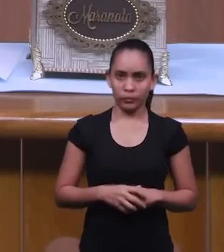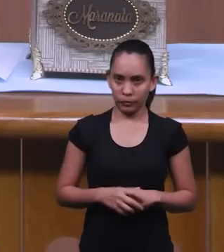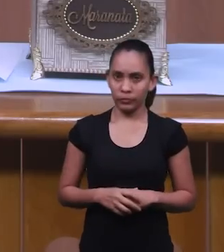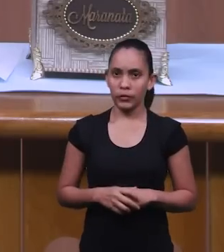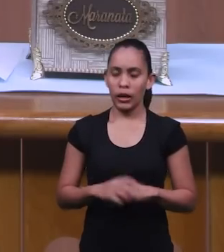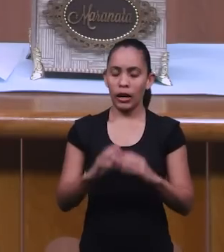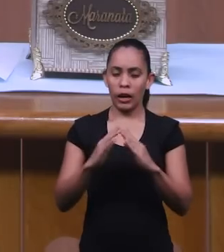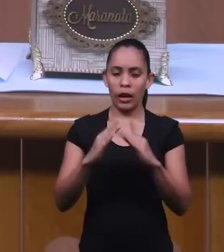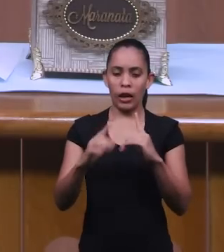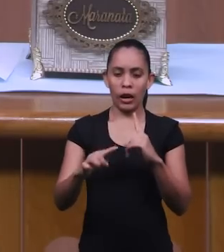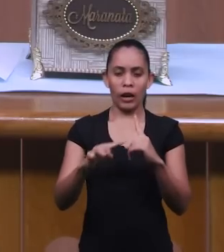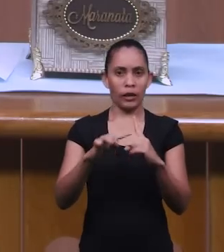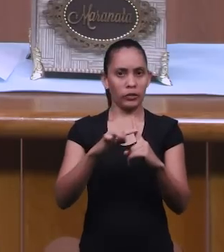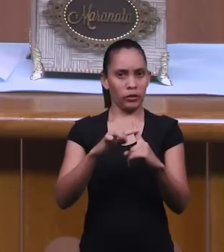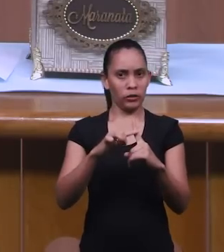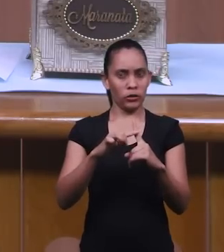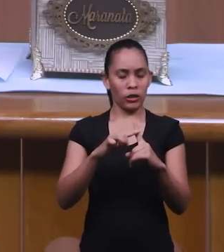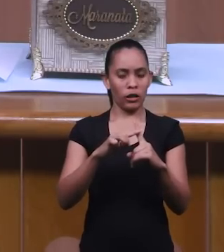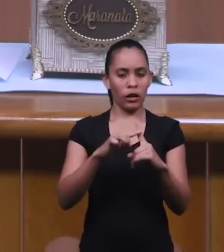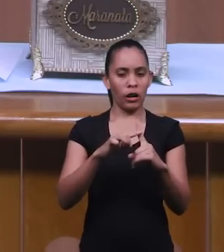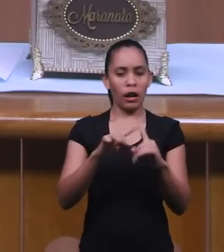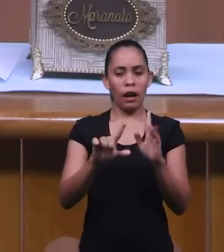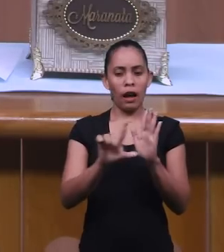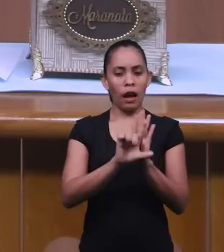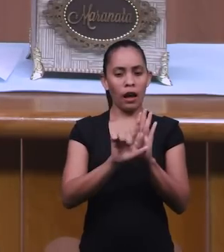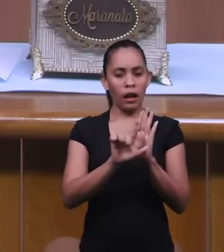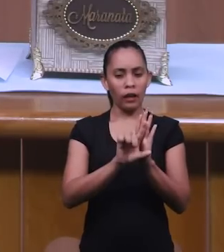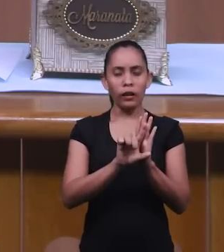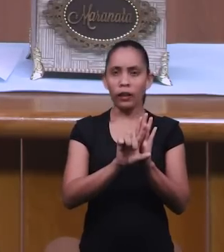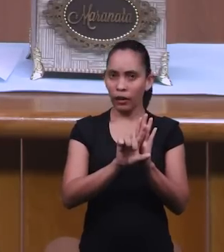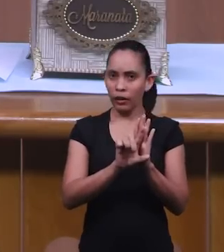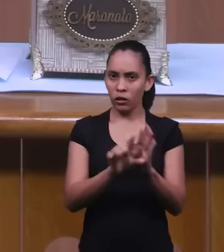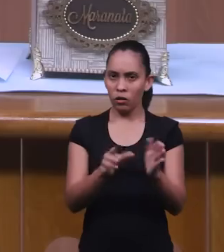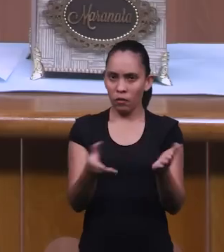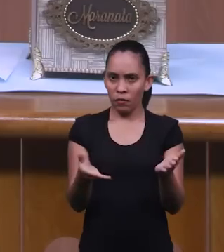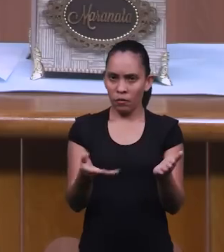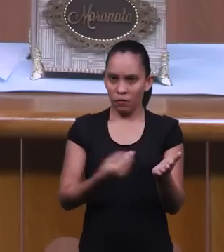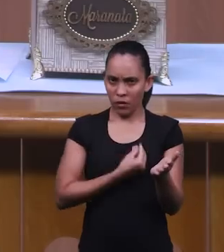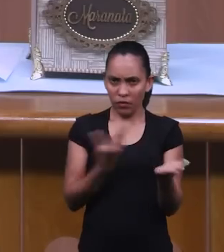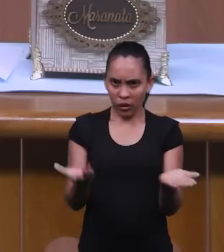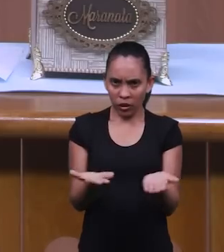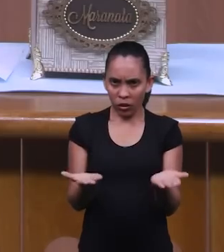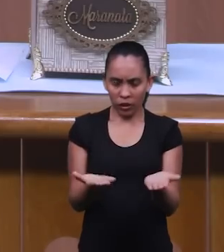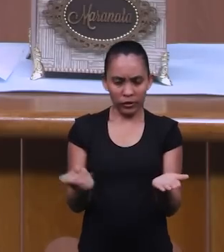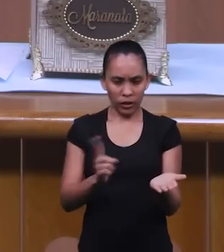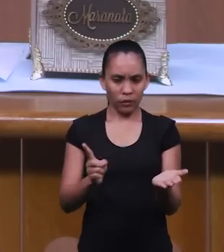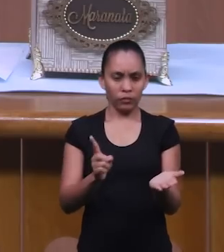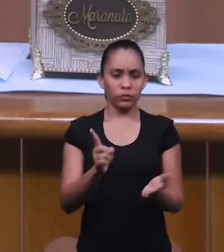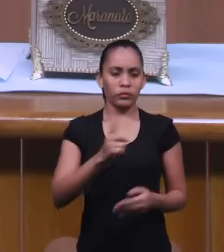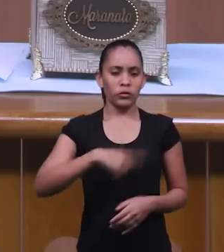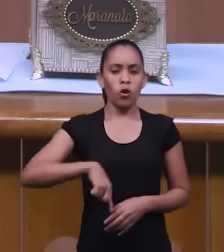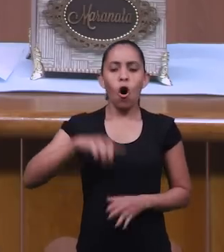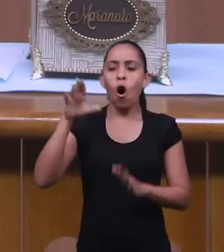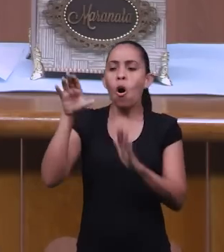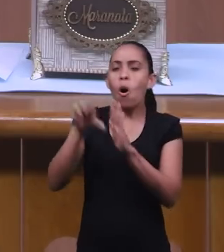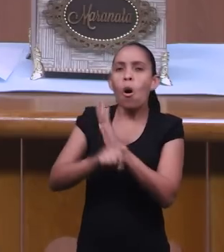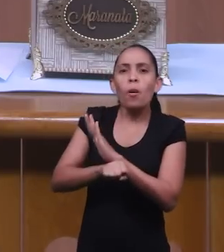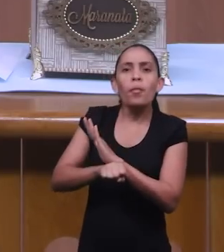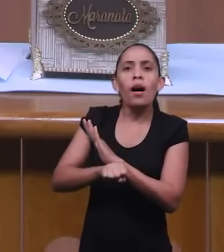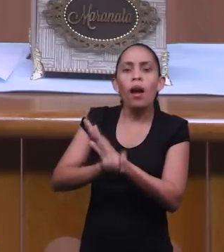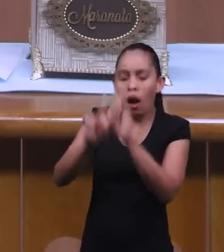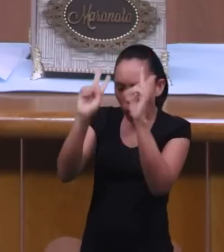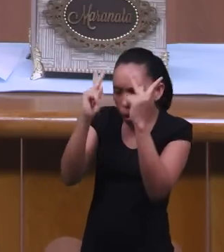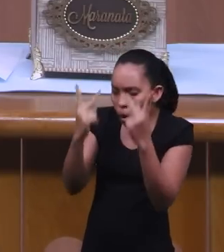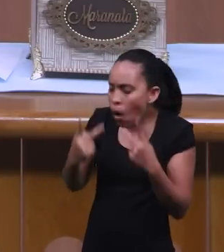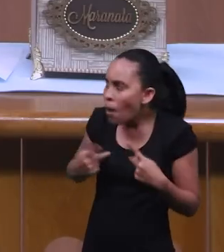falamos, né? A igreja não está debaixo da lei. Debaixo da lei, diz assim, roubará o homem a Deus?